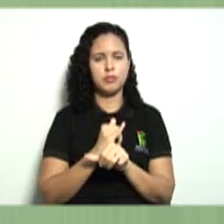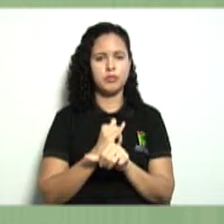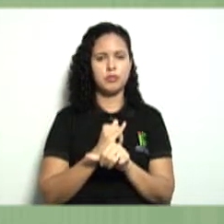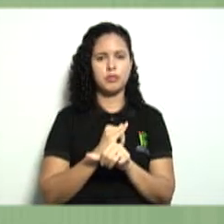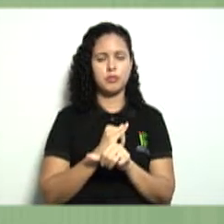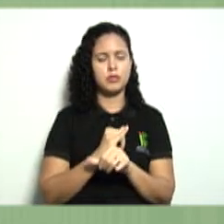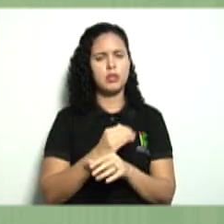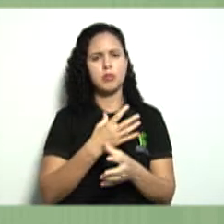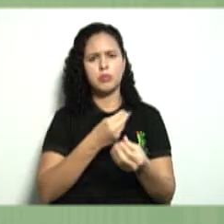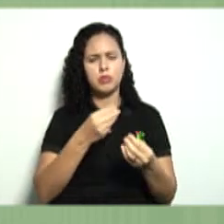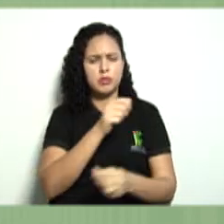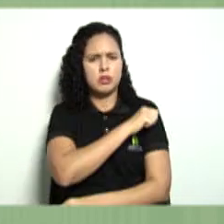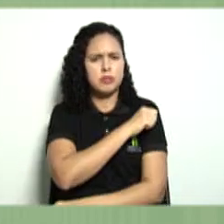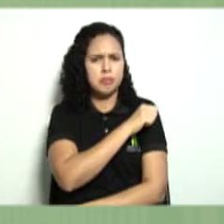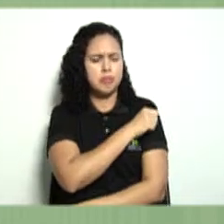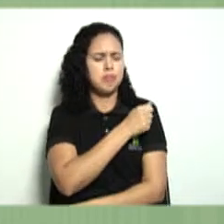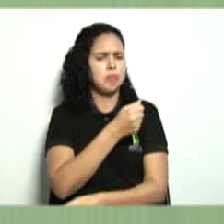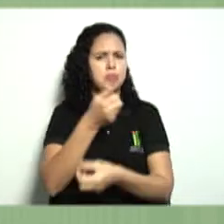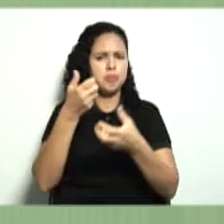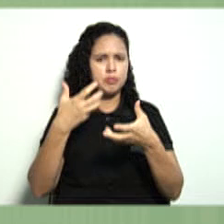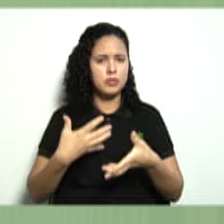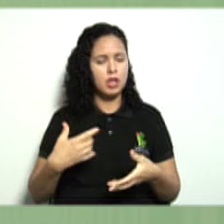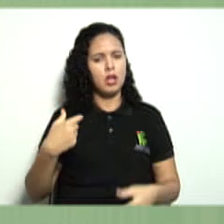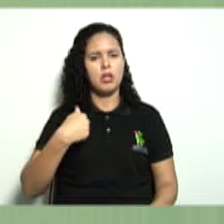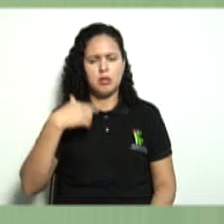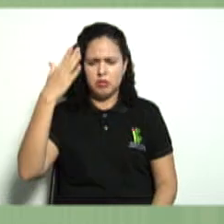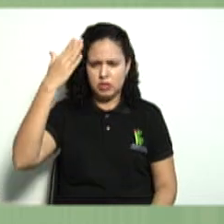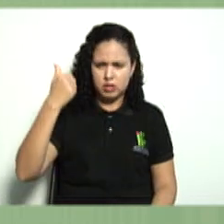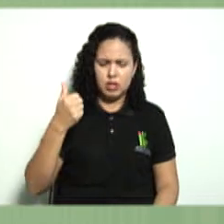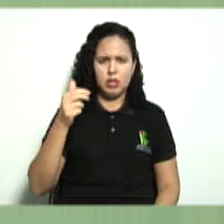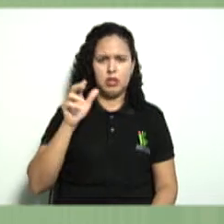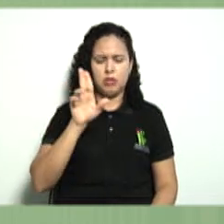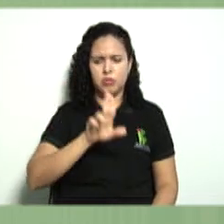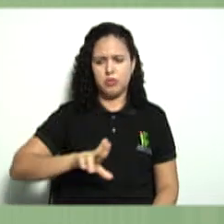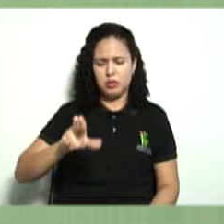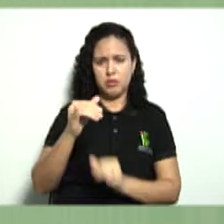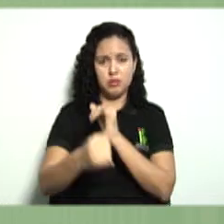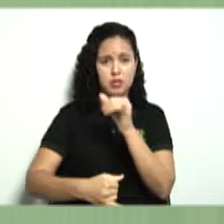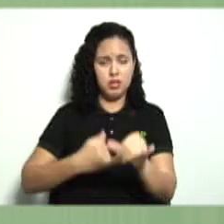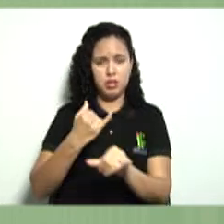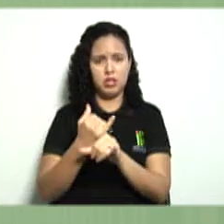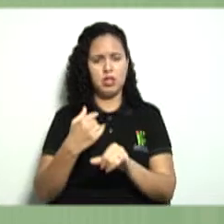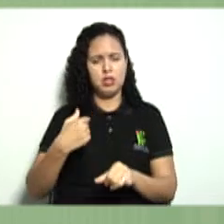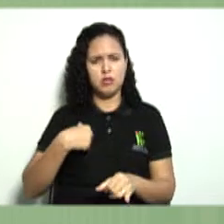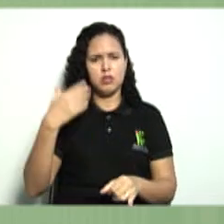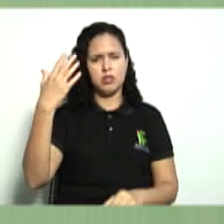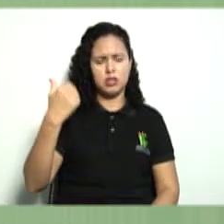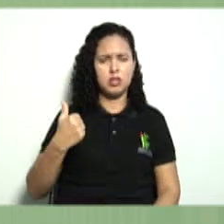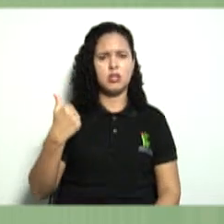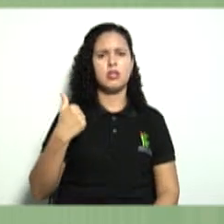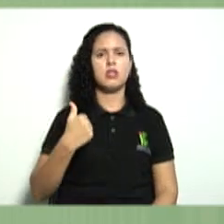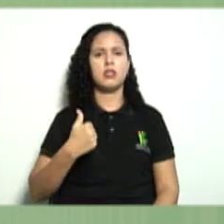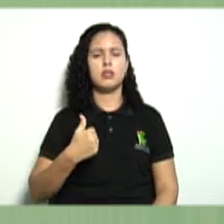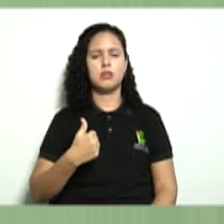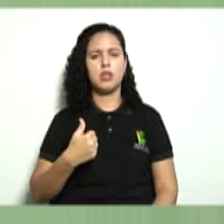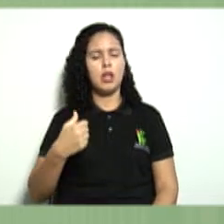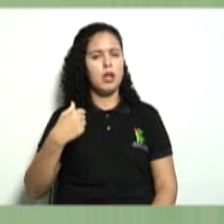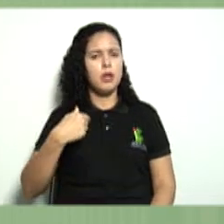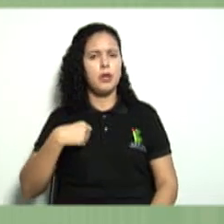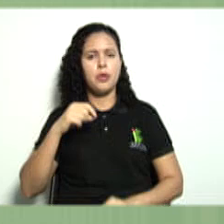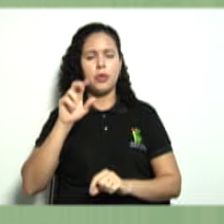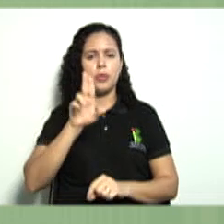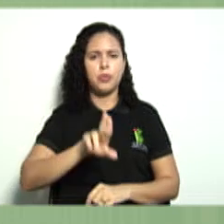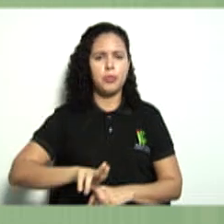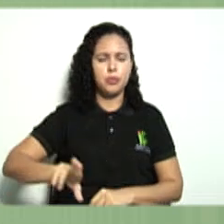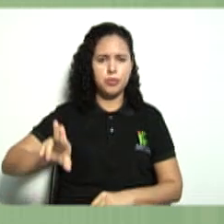Muitos alunos falam assim, Luiz, eu sei usar a internet, eu sou o cara da internet. E o que você faz? Eu